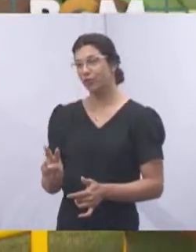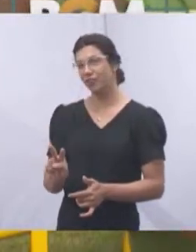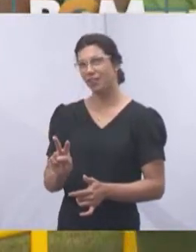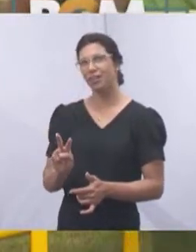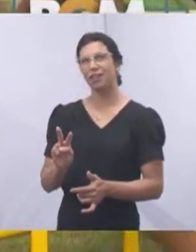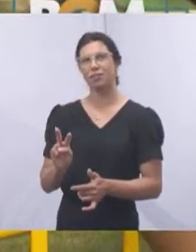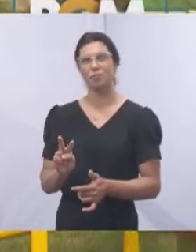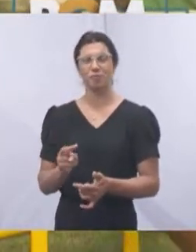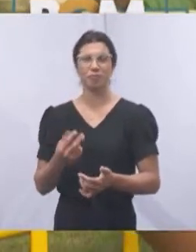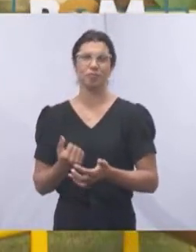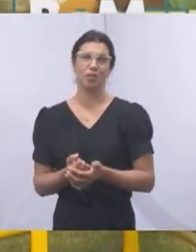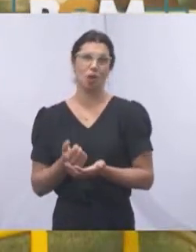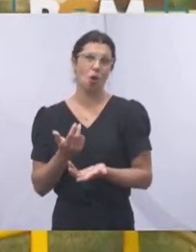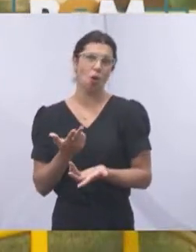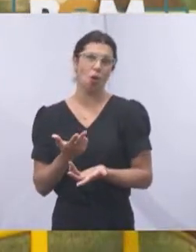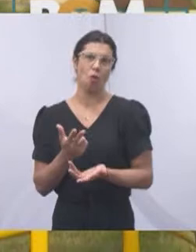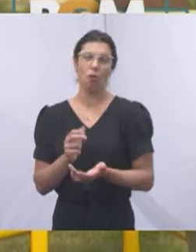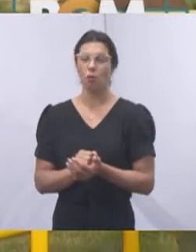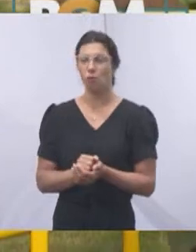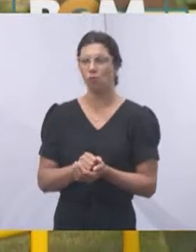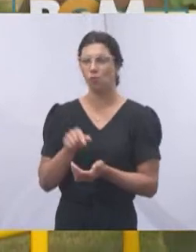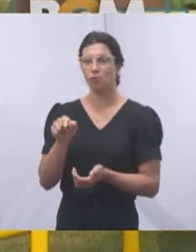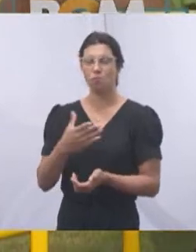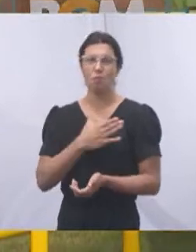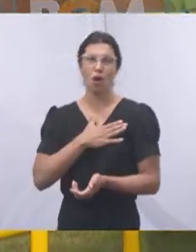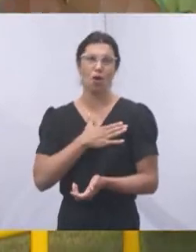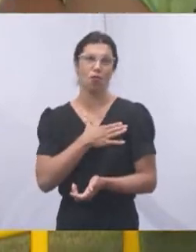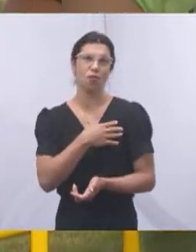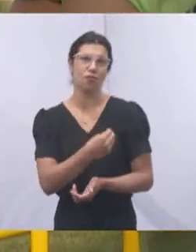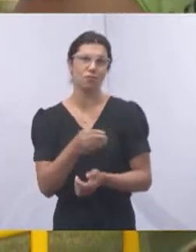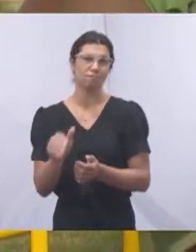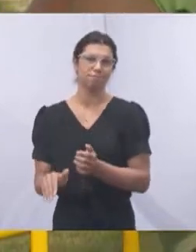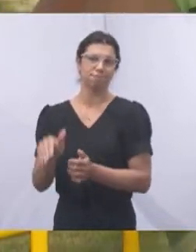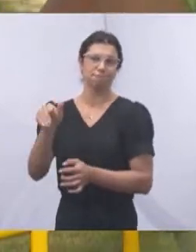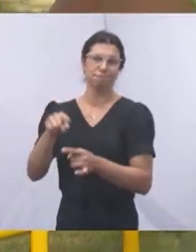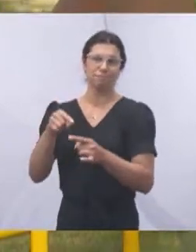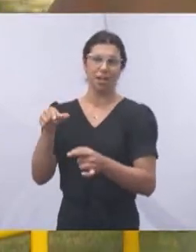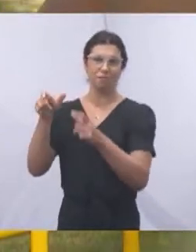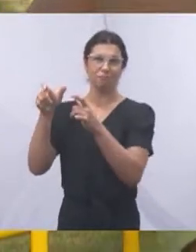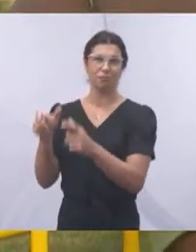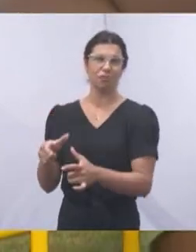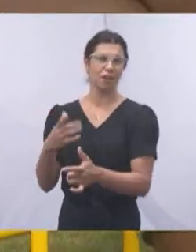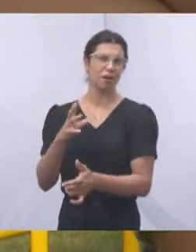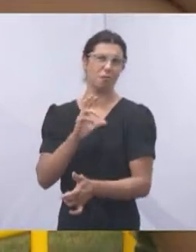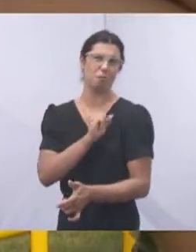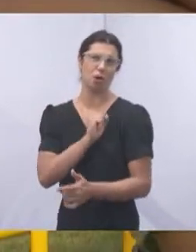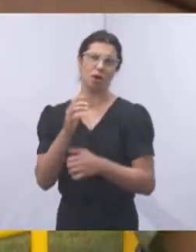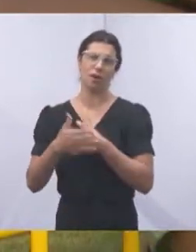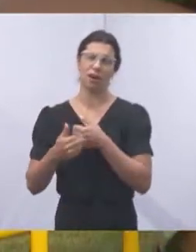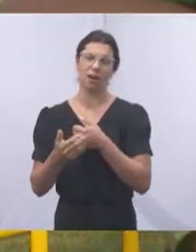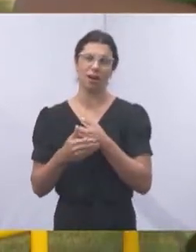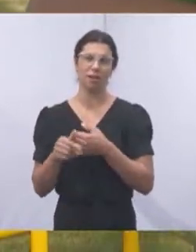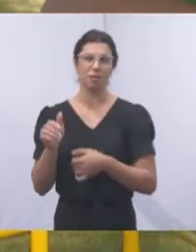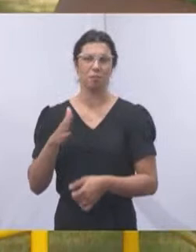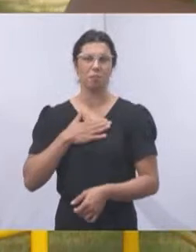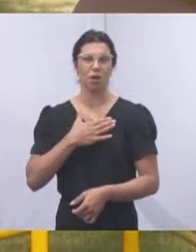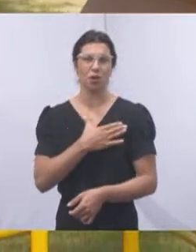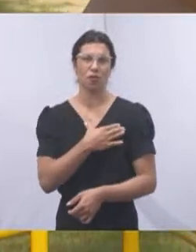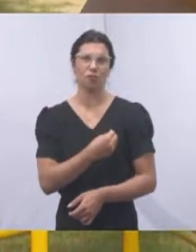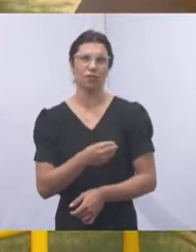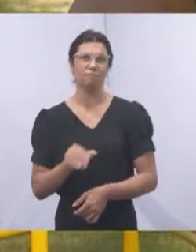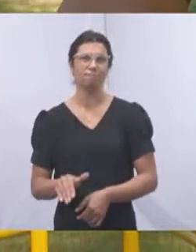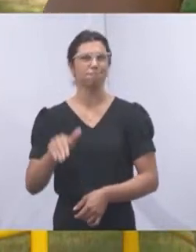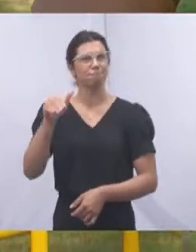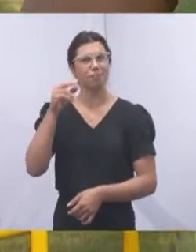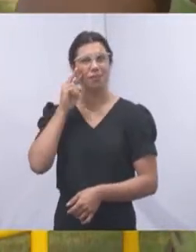dele crescer. Mas aqui vai ser um lugar que vai ter muito amor e carinho. E quando o Thales crescer, ele vai poder ver que isso